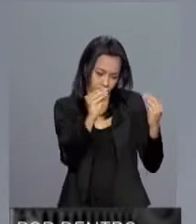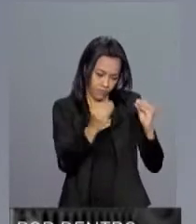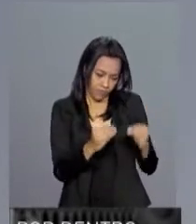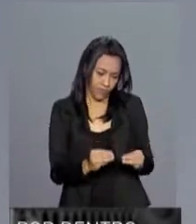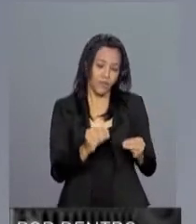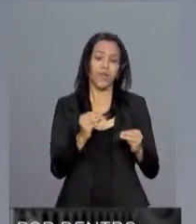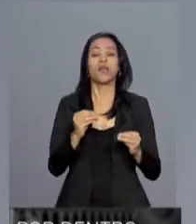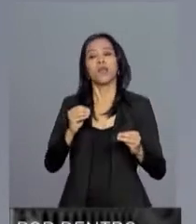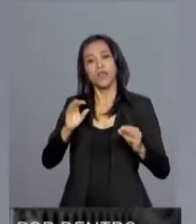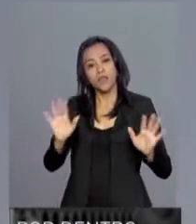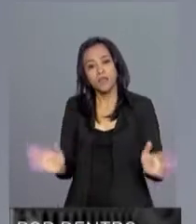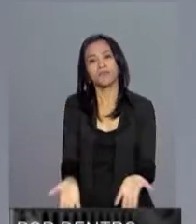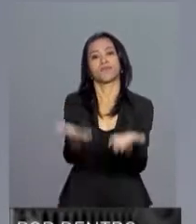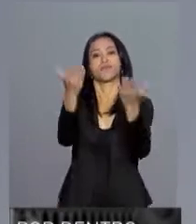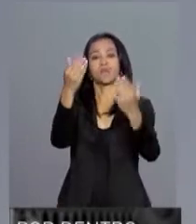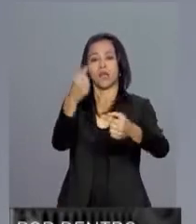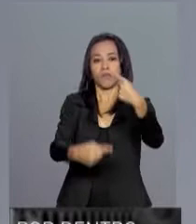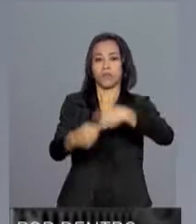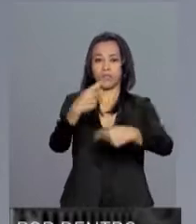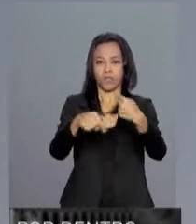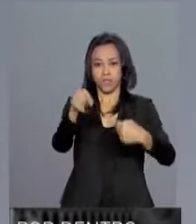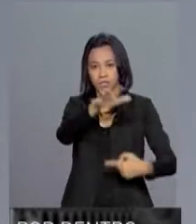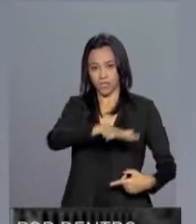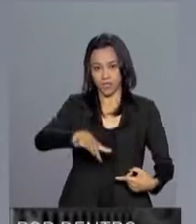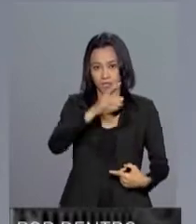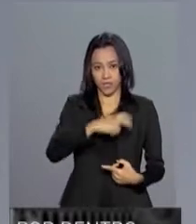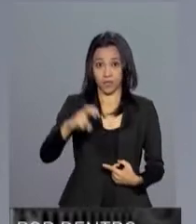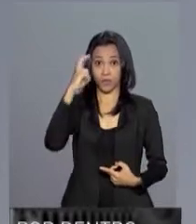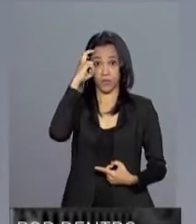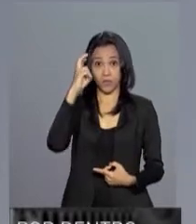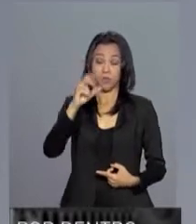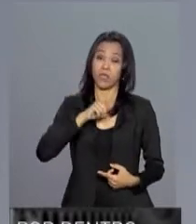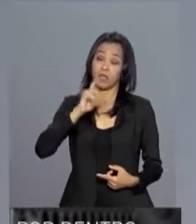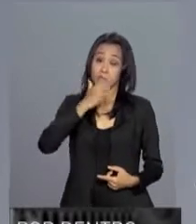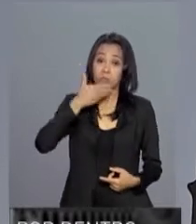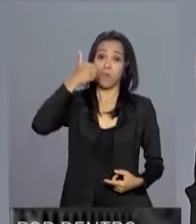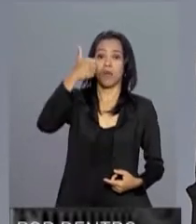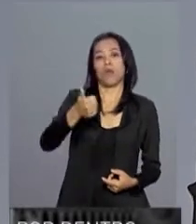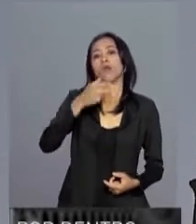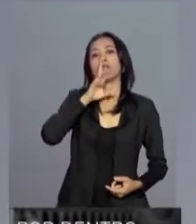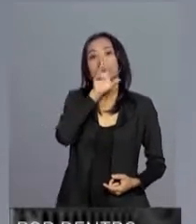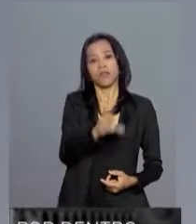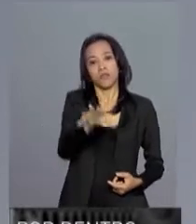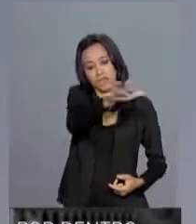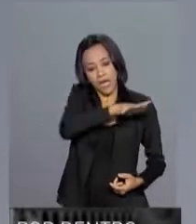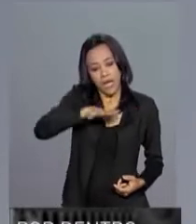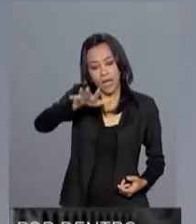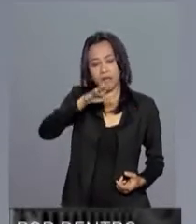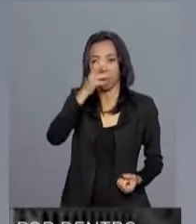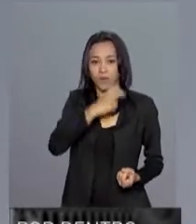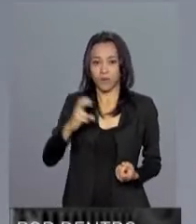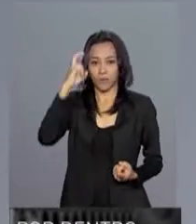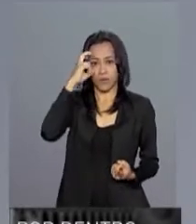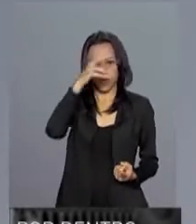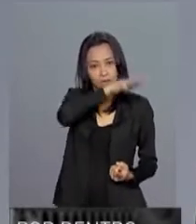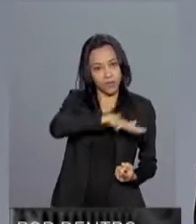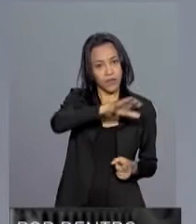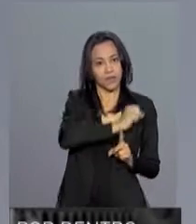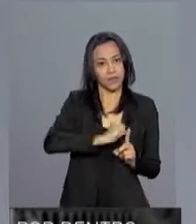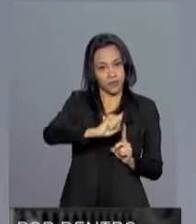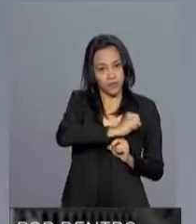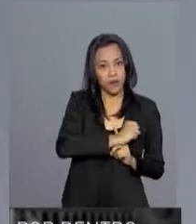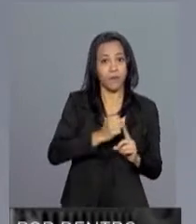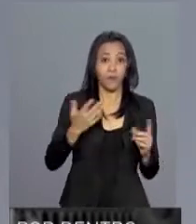política pública de cultura visando obter os melhores resultados possíveis para o setor cultural e para a sociedade e